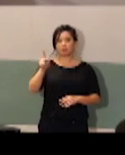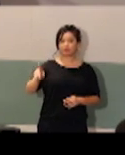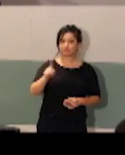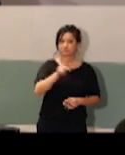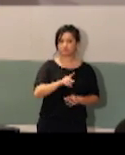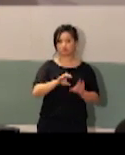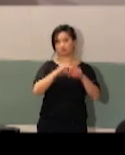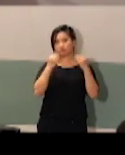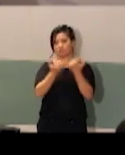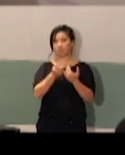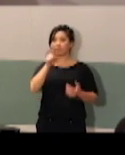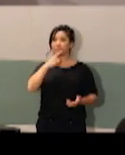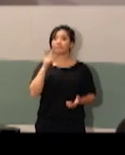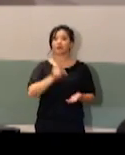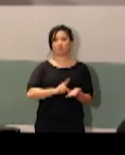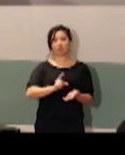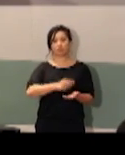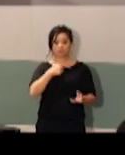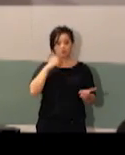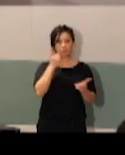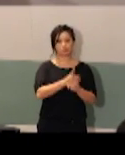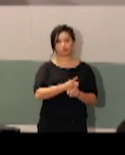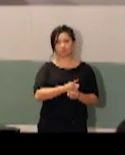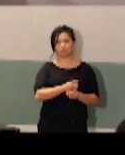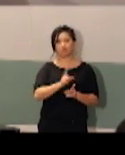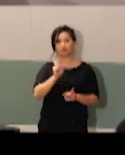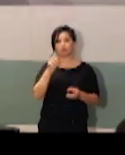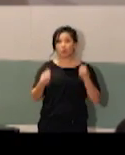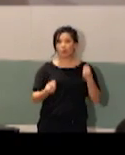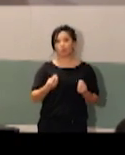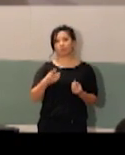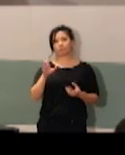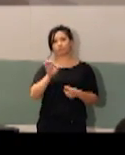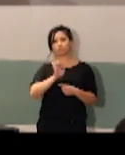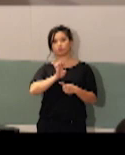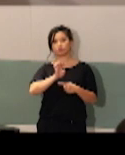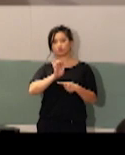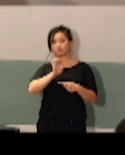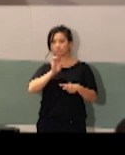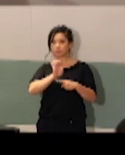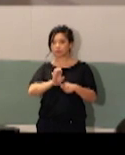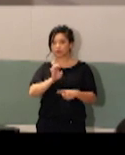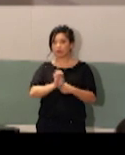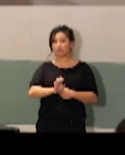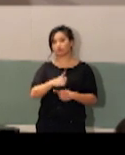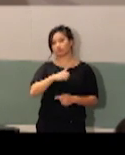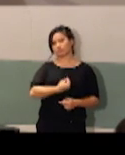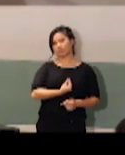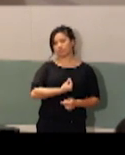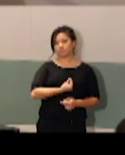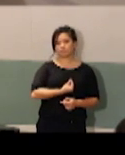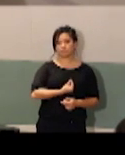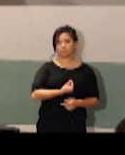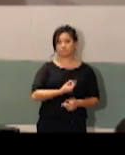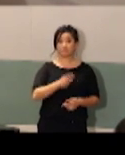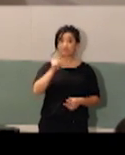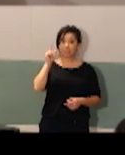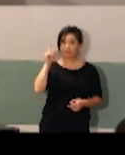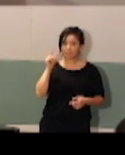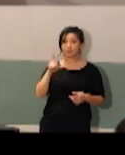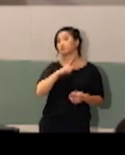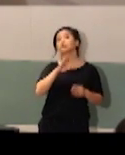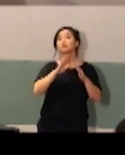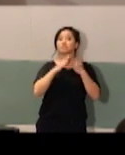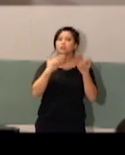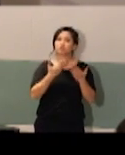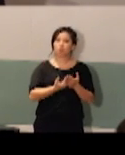foi a realidade que eu encontrei, dramática. E mais do que isso, muito mais do que isso, ainda tinha escola de madeirite. Eu